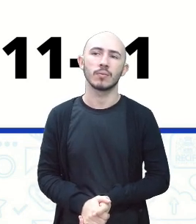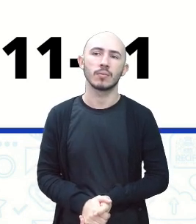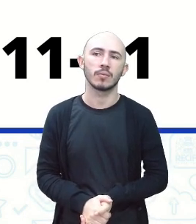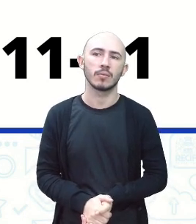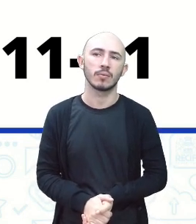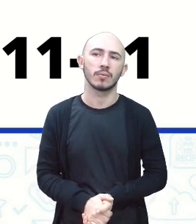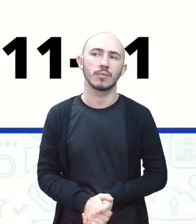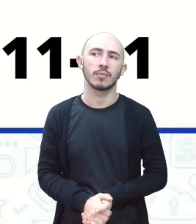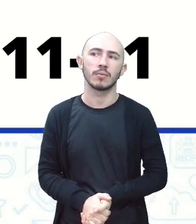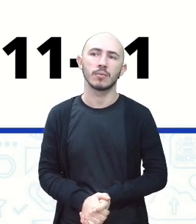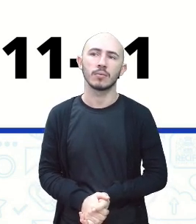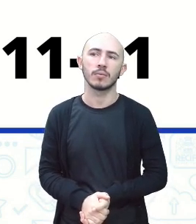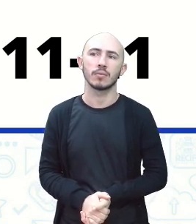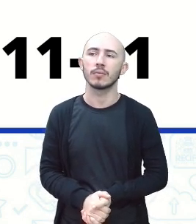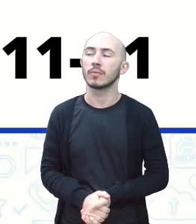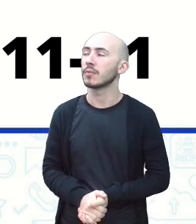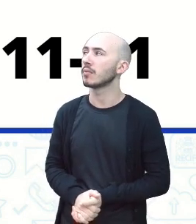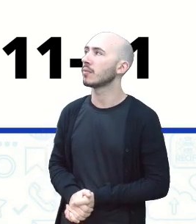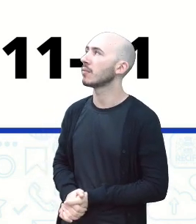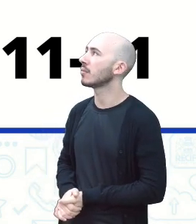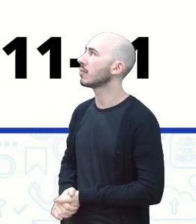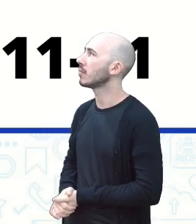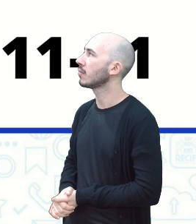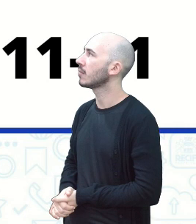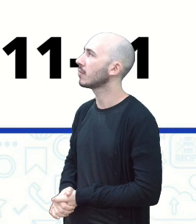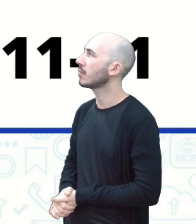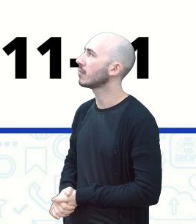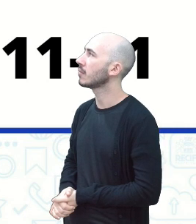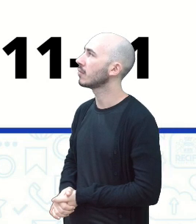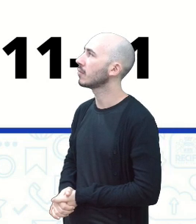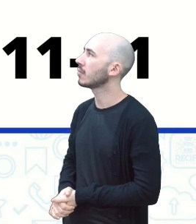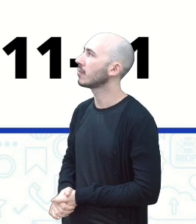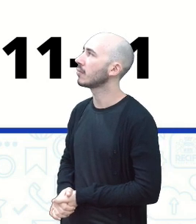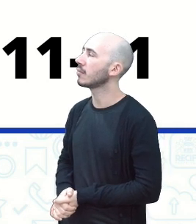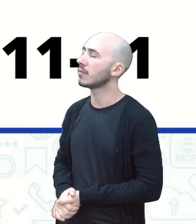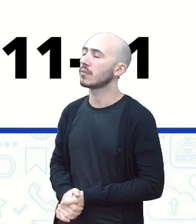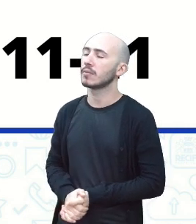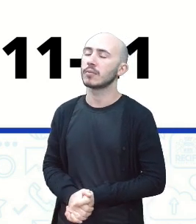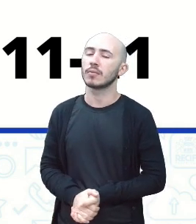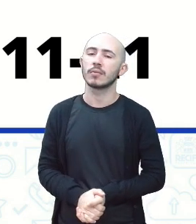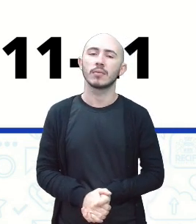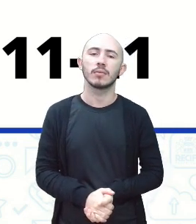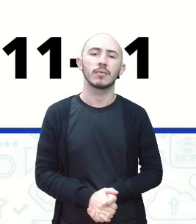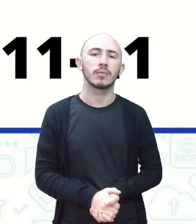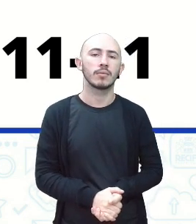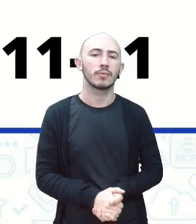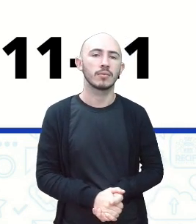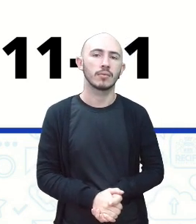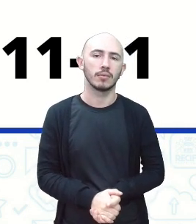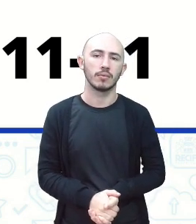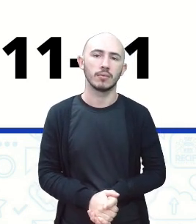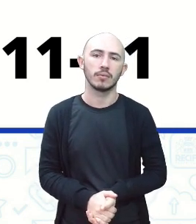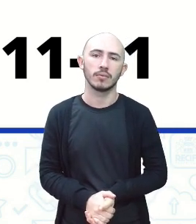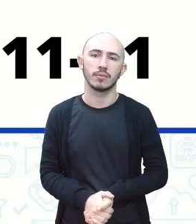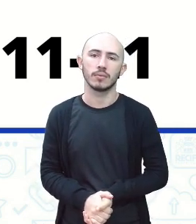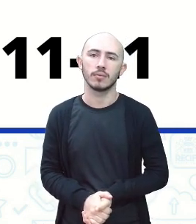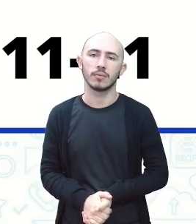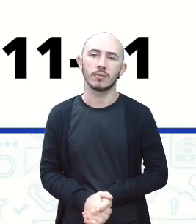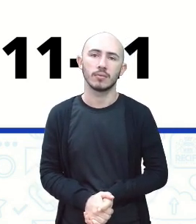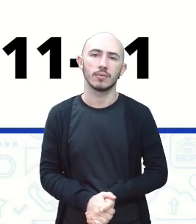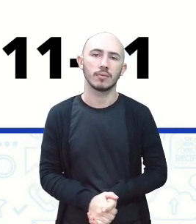15, 15, 16, 16, 17, 17, 18, 18,